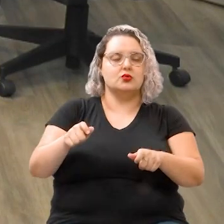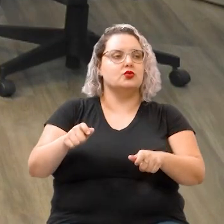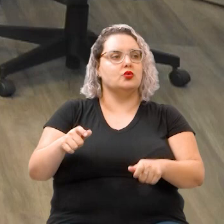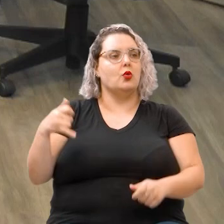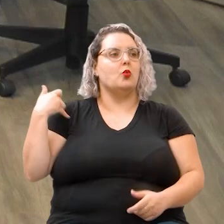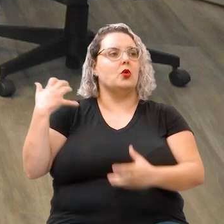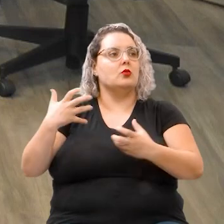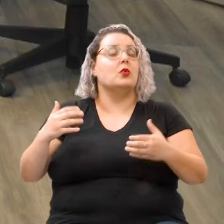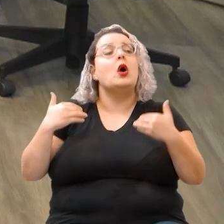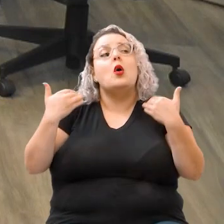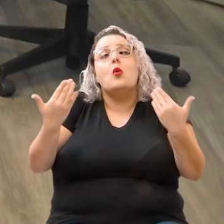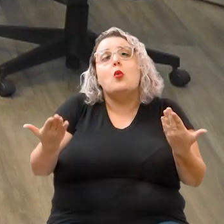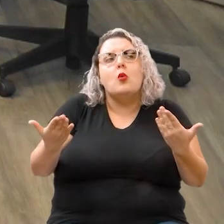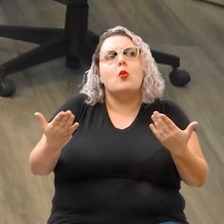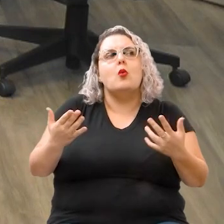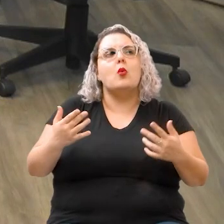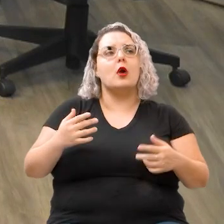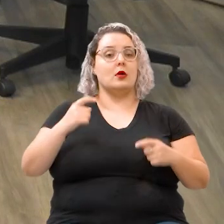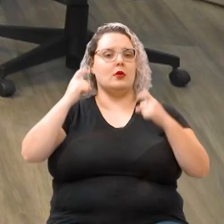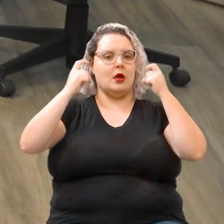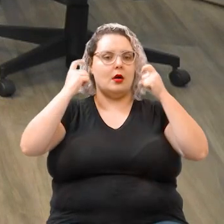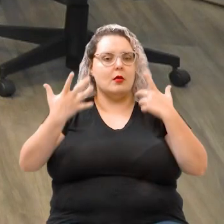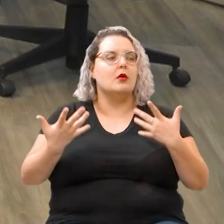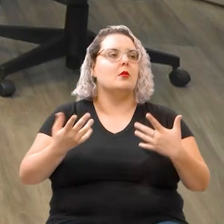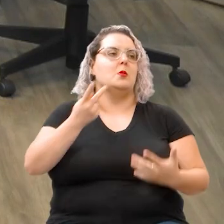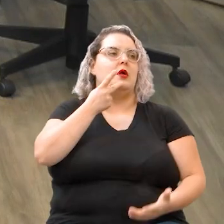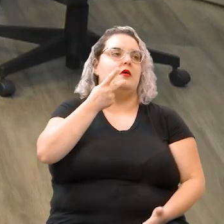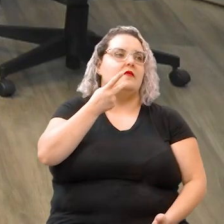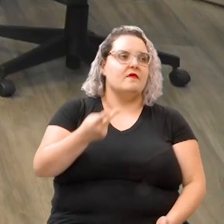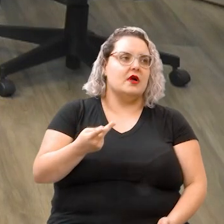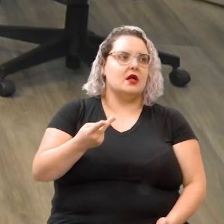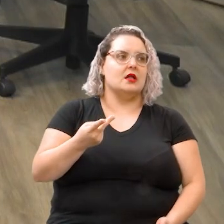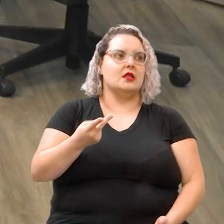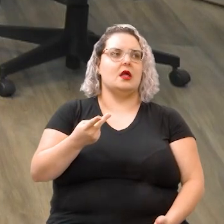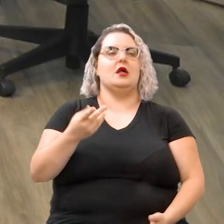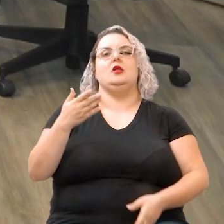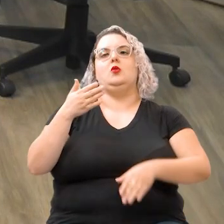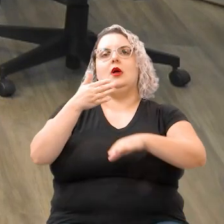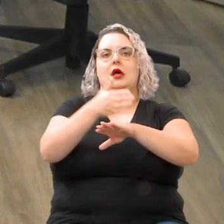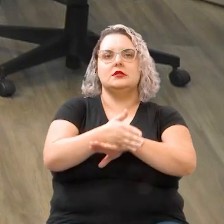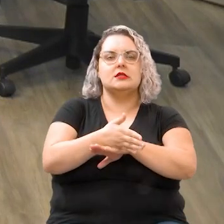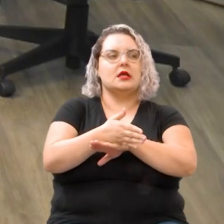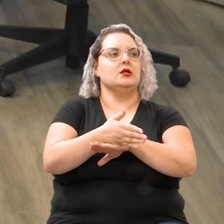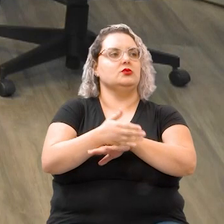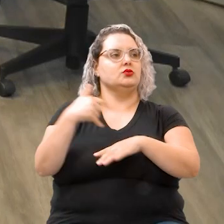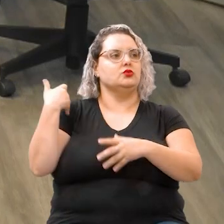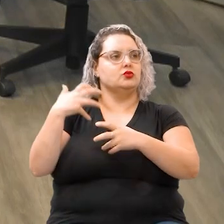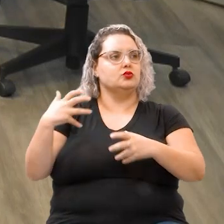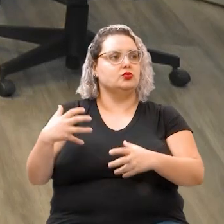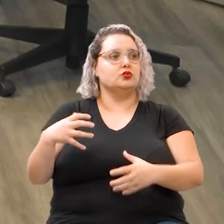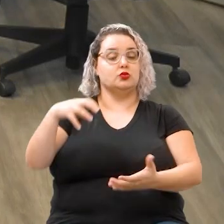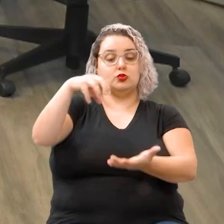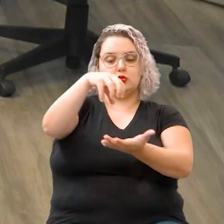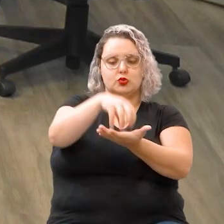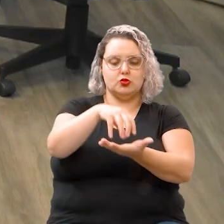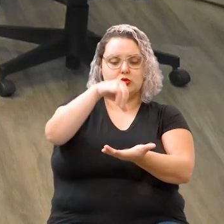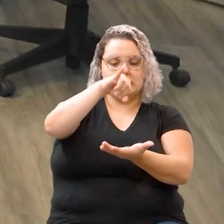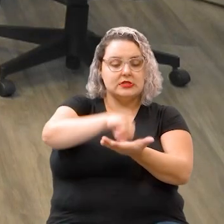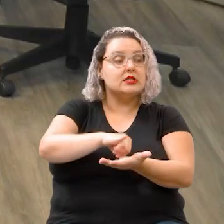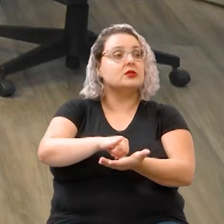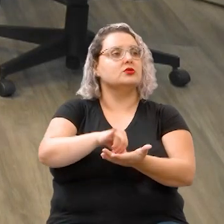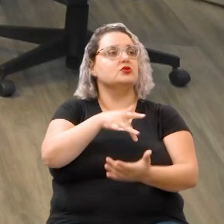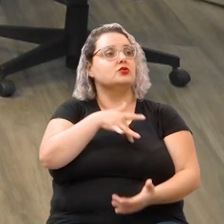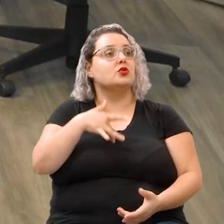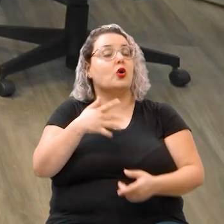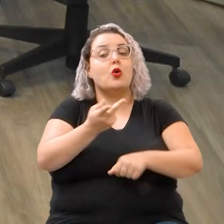hoje é a sua preocupação quando a gente fala desse acesso desse idoso lá no centro de saúde quando procura um